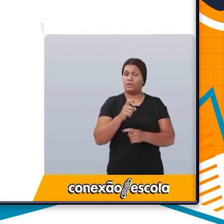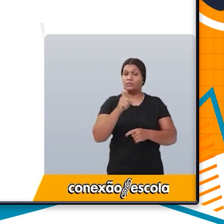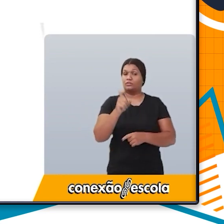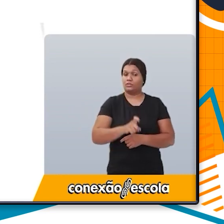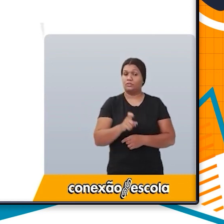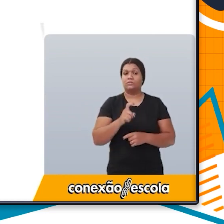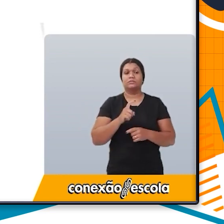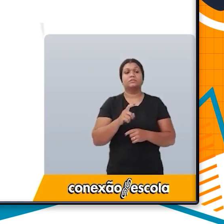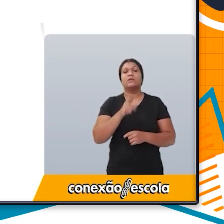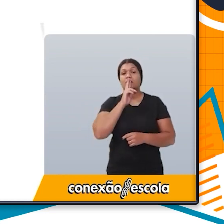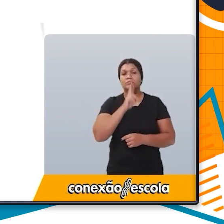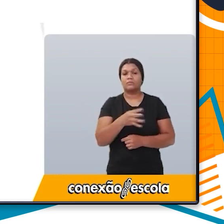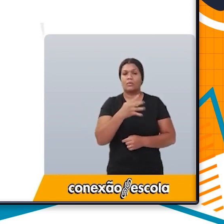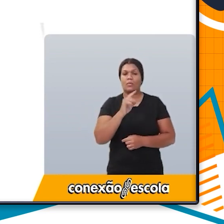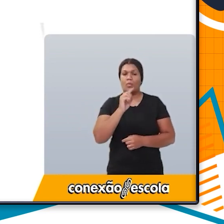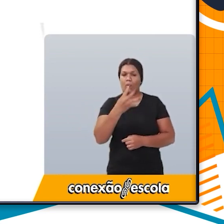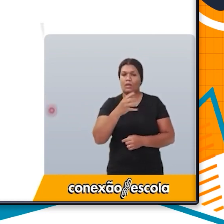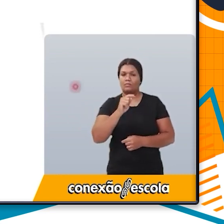4,444.